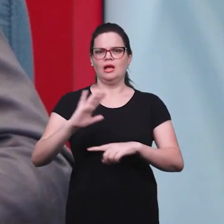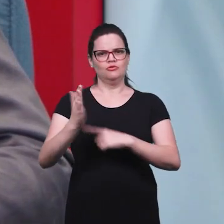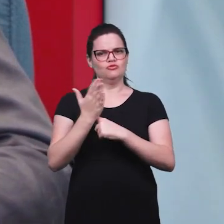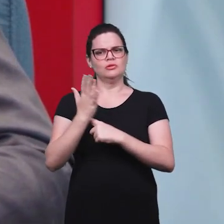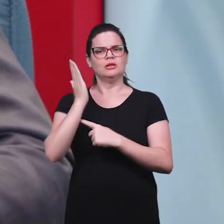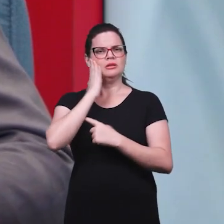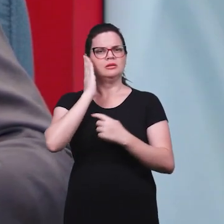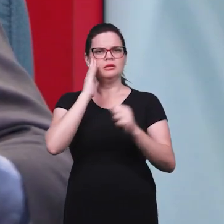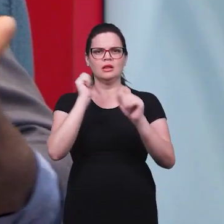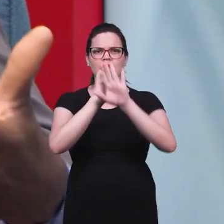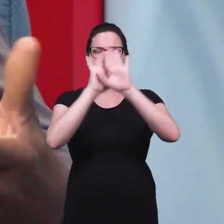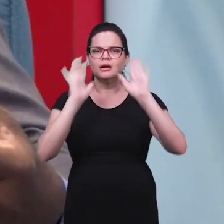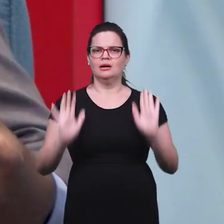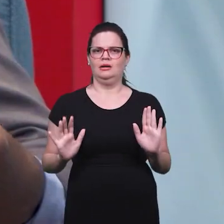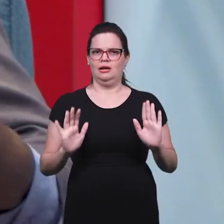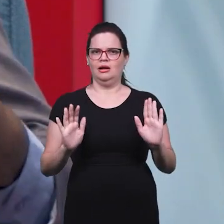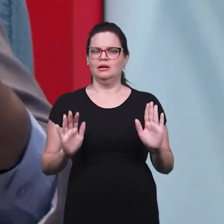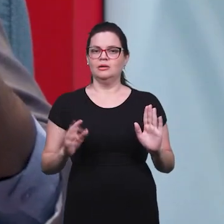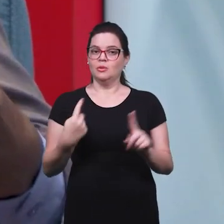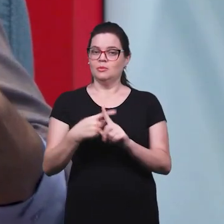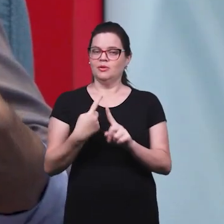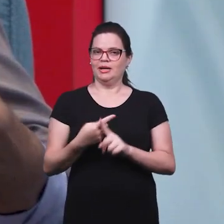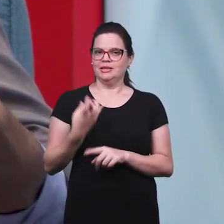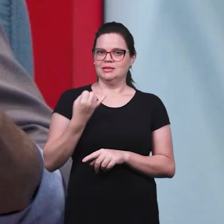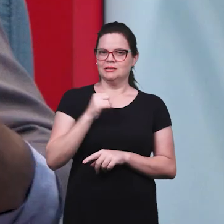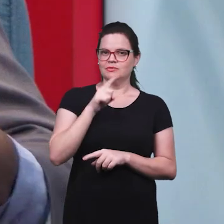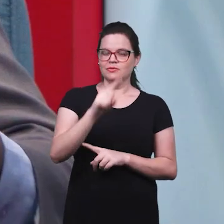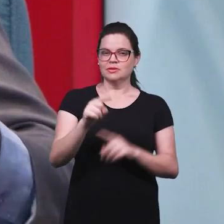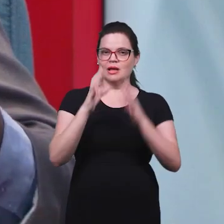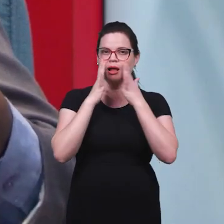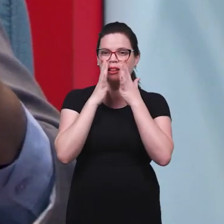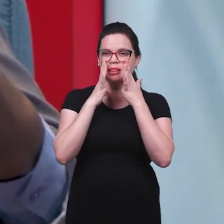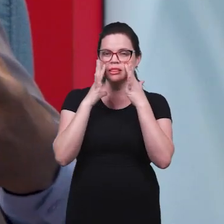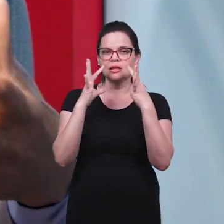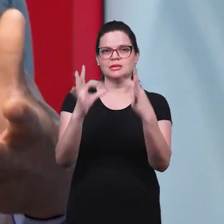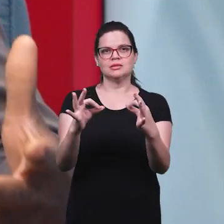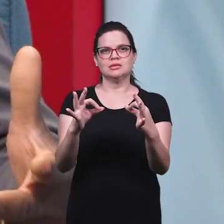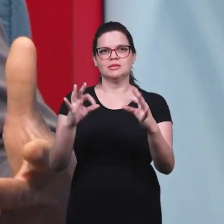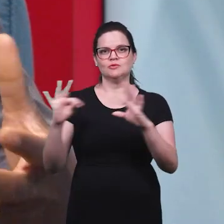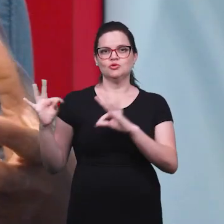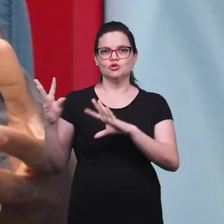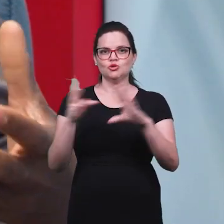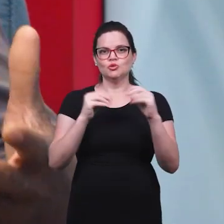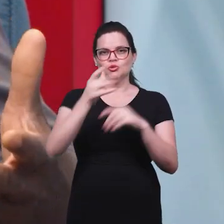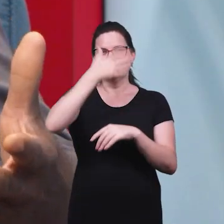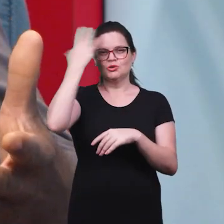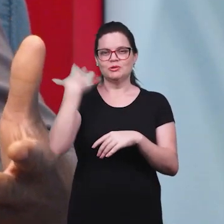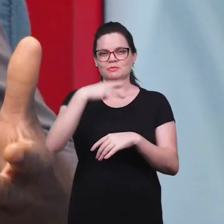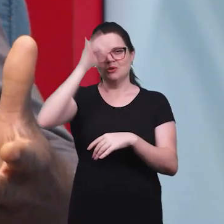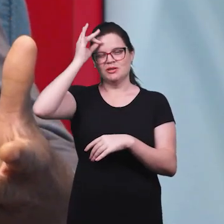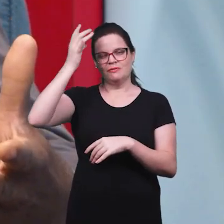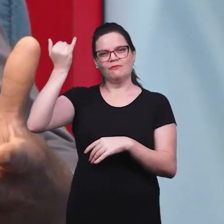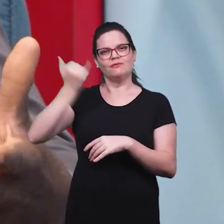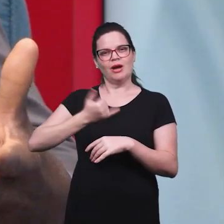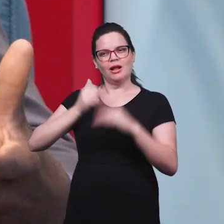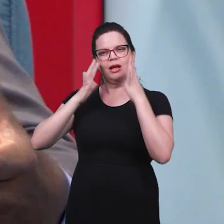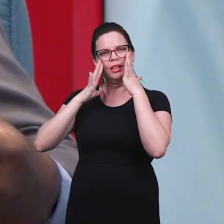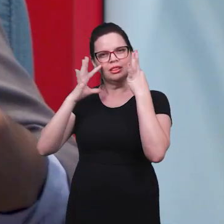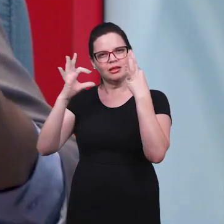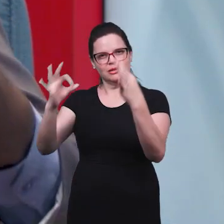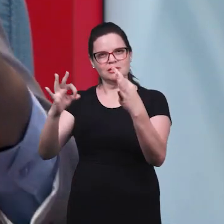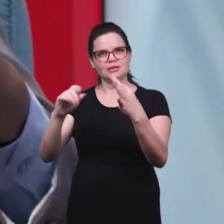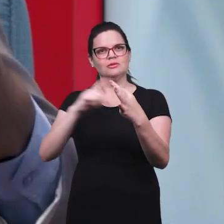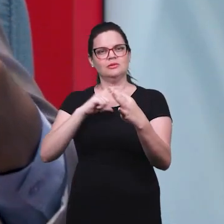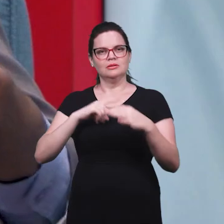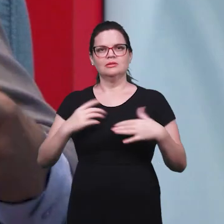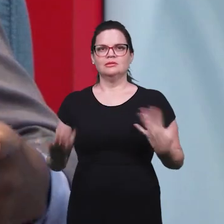muito. Então, aquele que ouve os conselhos do Espírito Santo nessa hora,